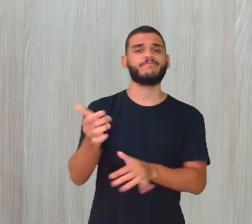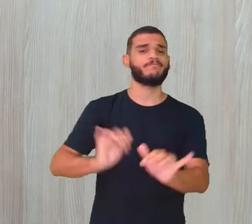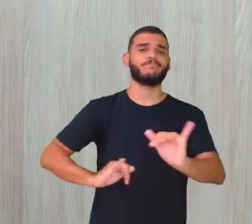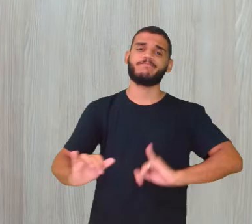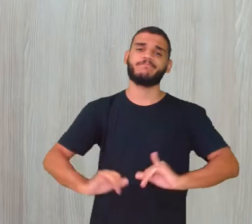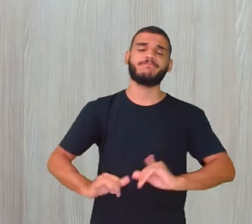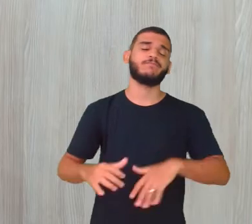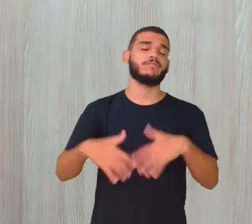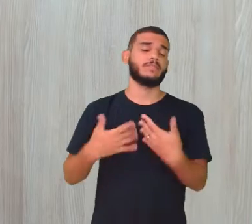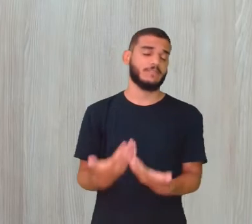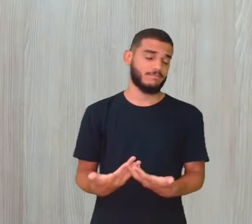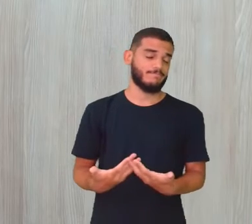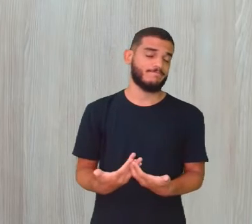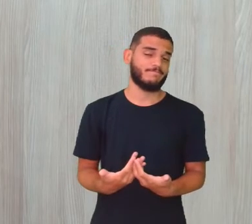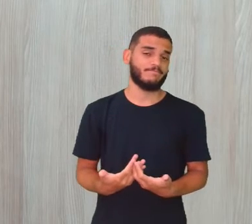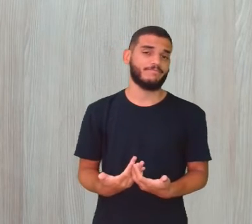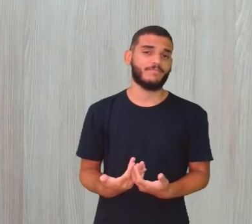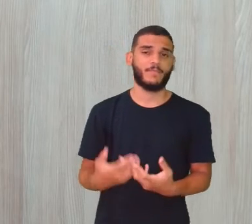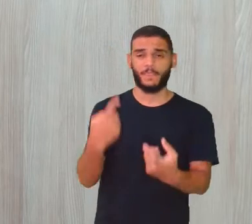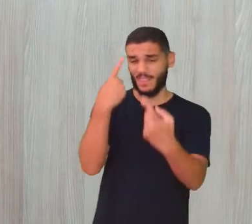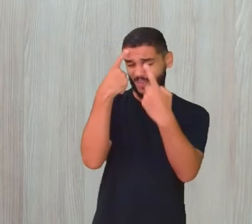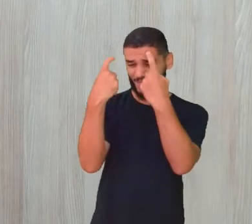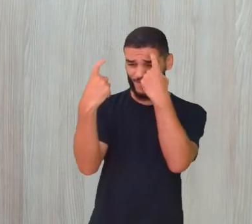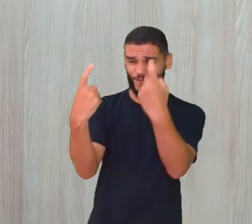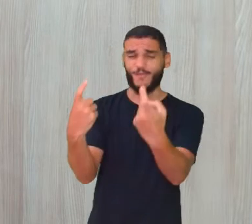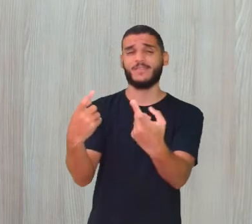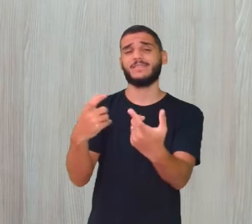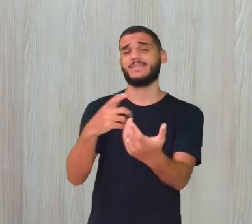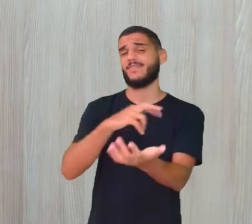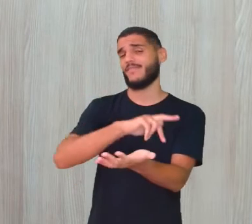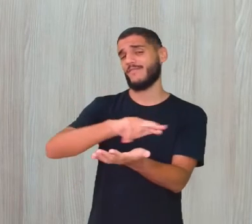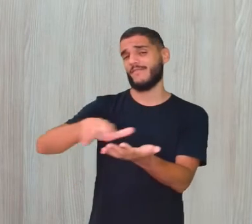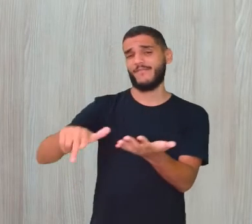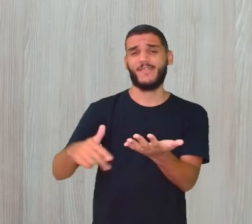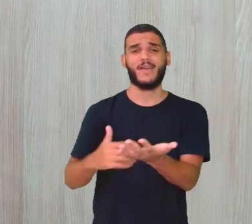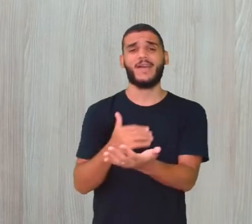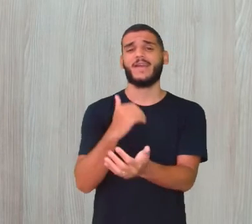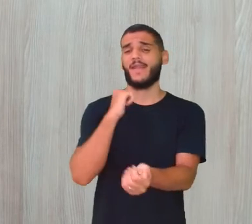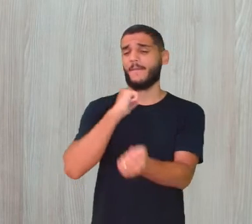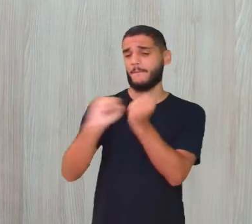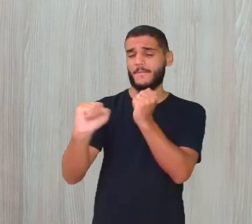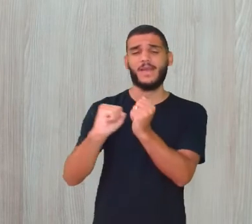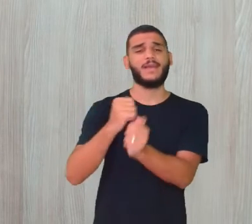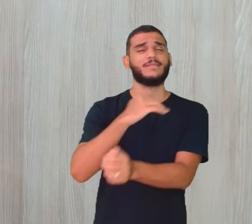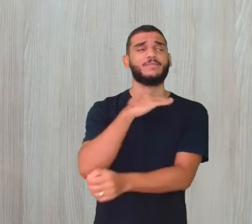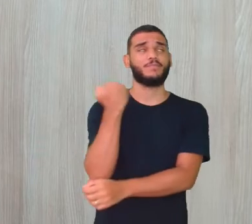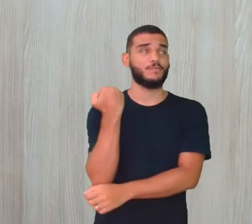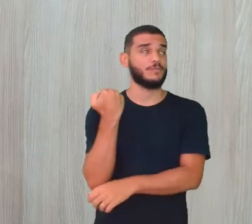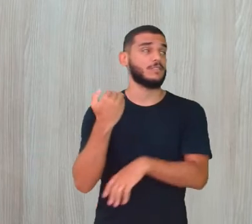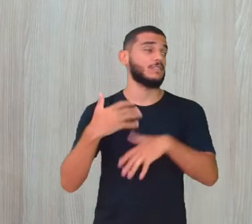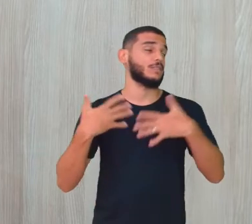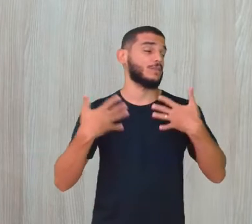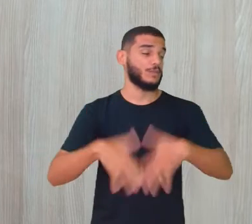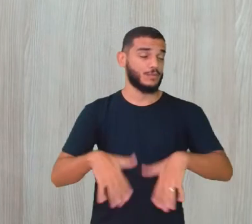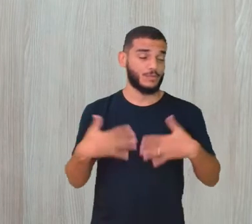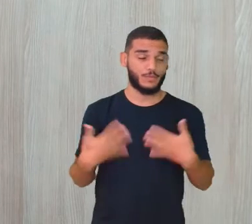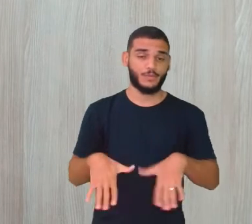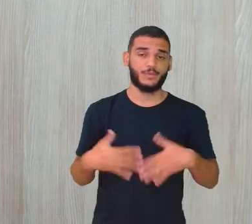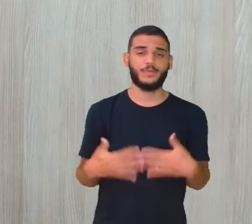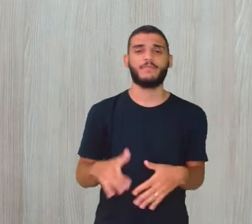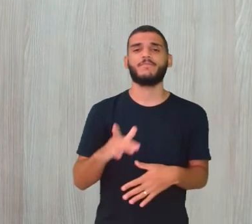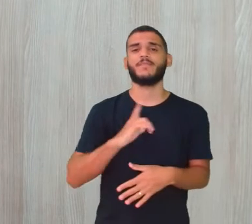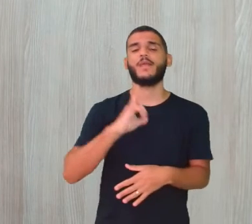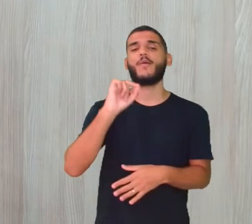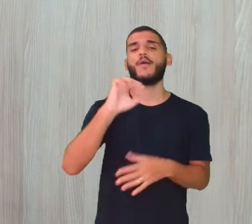né? Foram tão violentados, mortos. Então, é uma reflexão que a gente faz e isso tem, né, todo